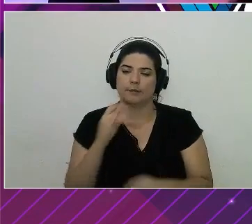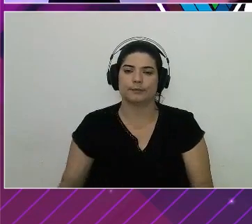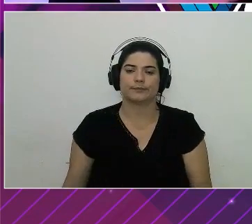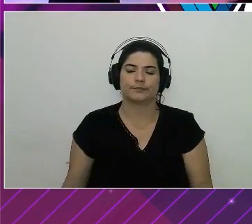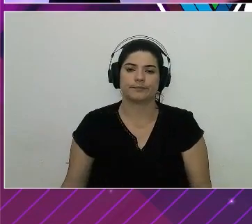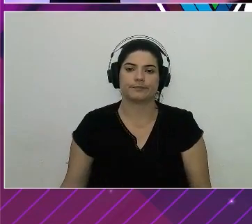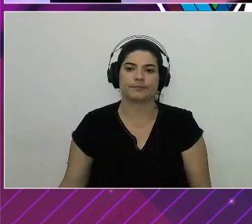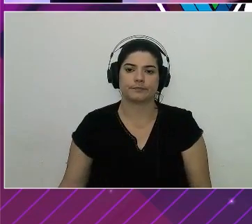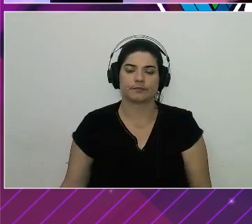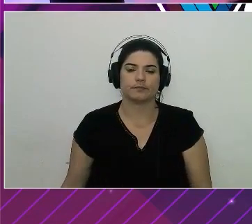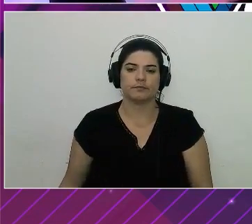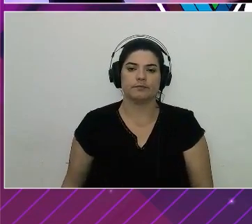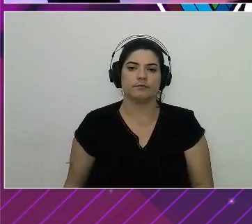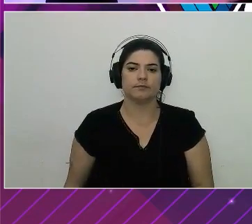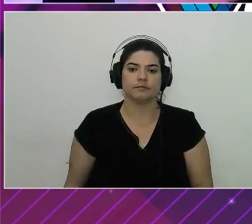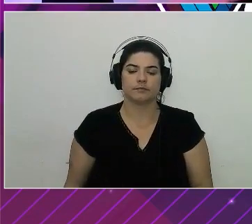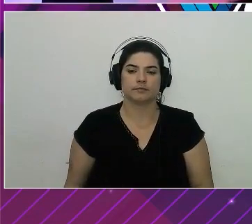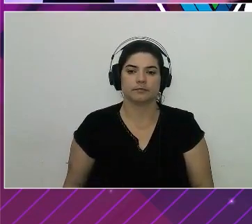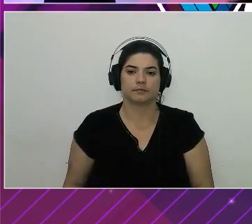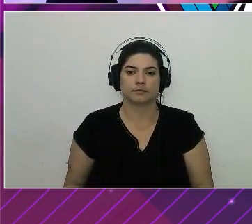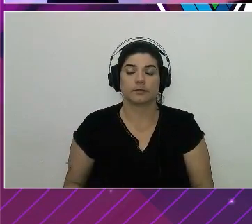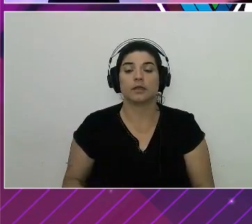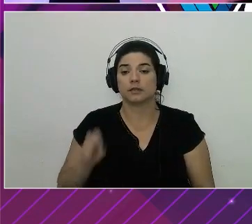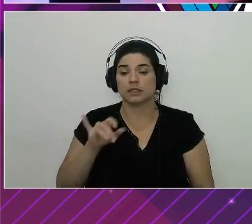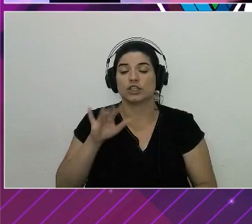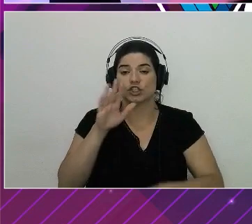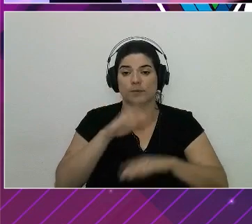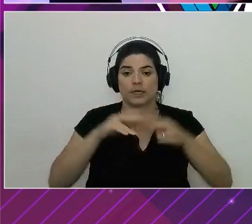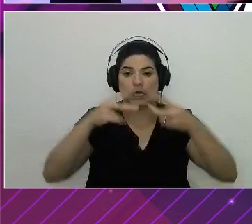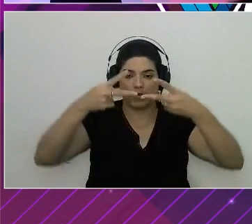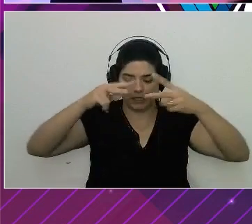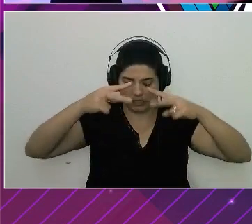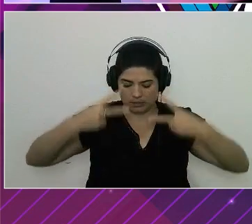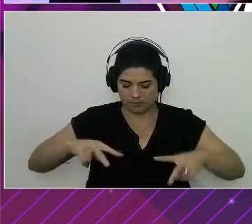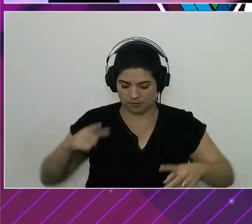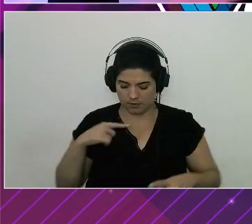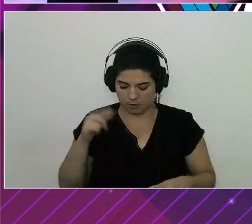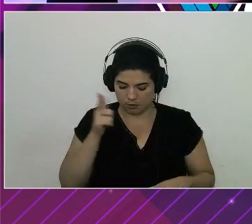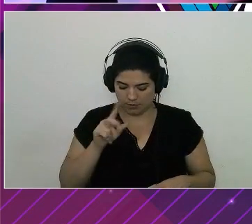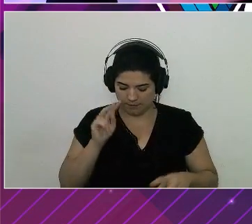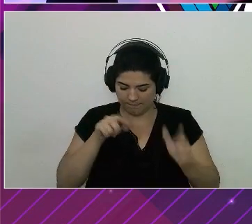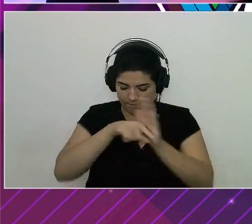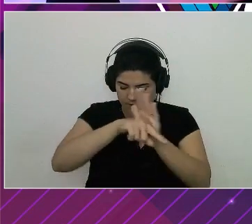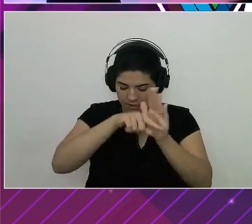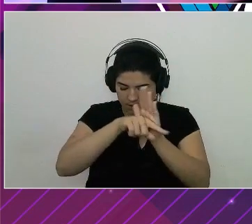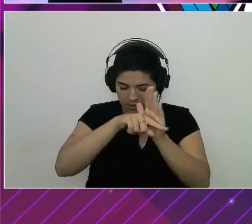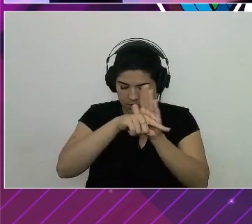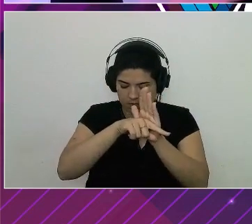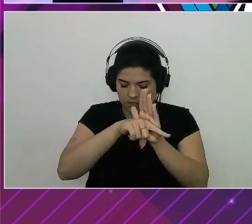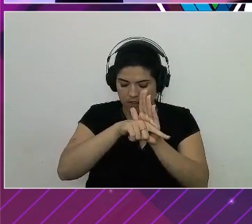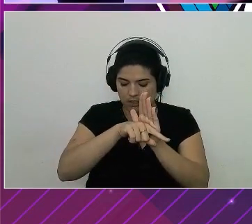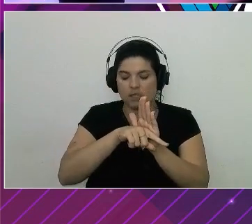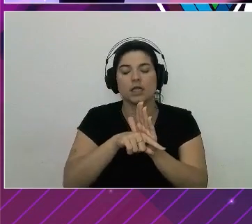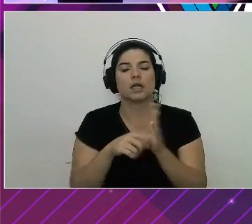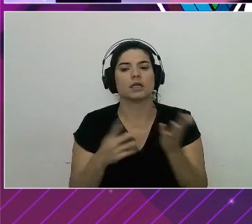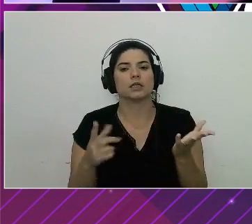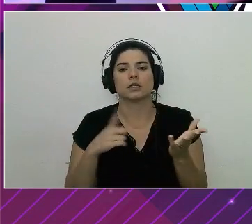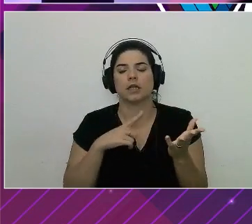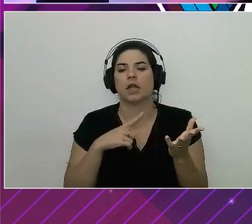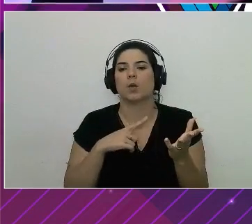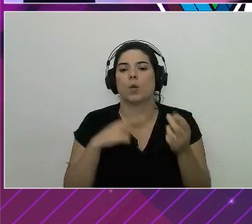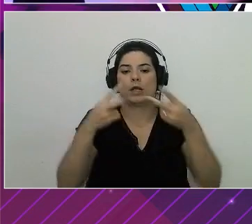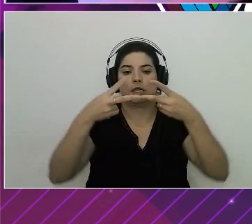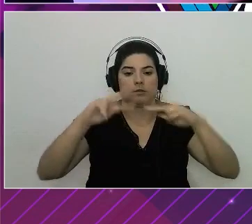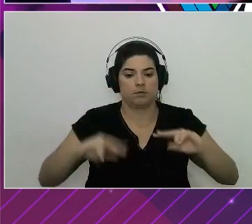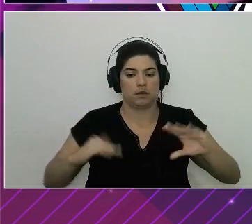se você faz uma chamada HTTP atrás de uma fila, você consegue verificar, por exemplo, se os atributos do HTTP estão sendo enviados